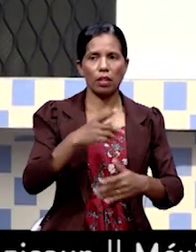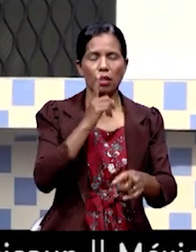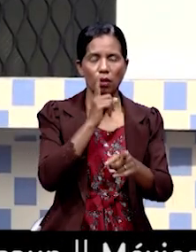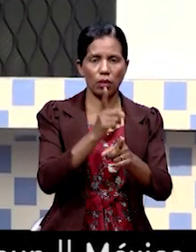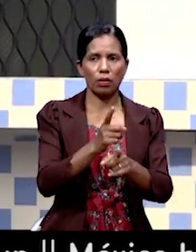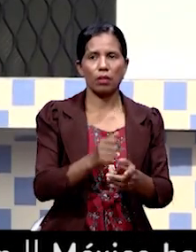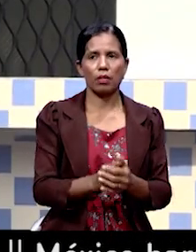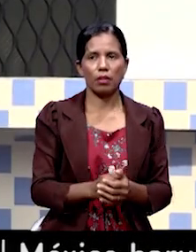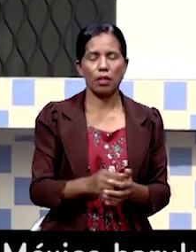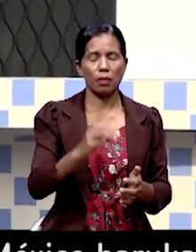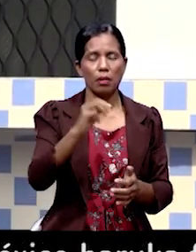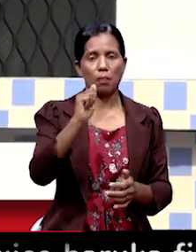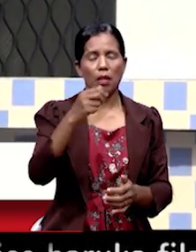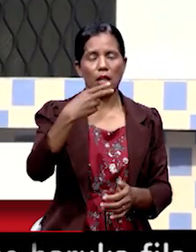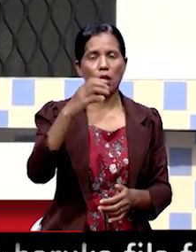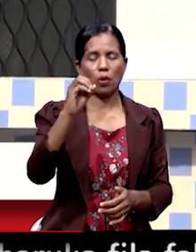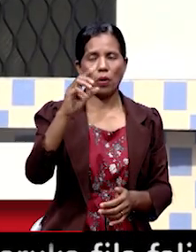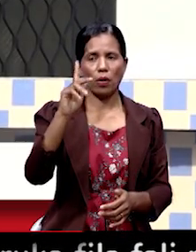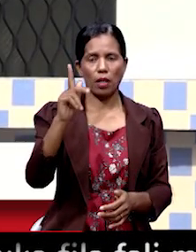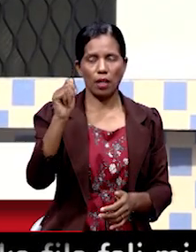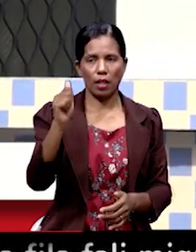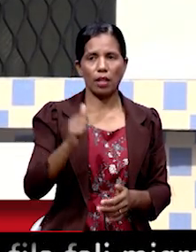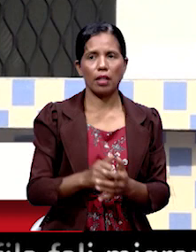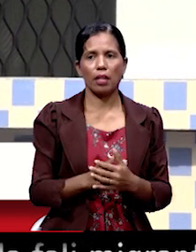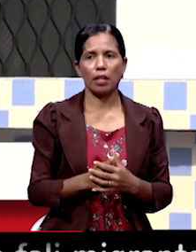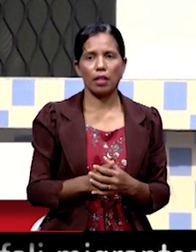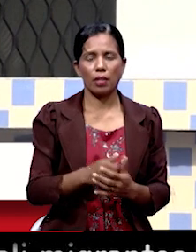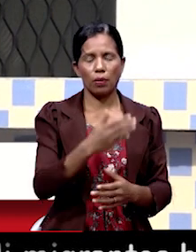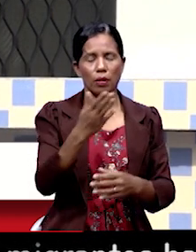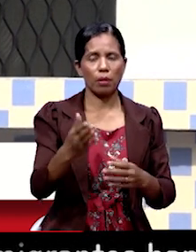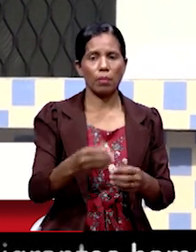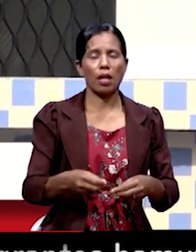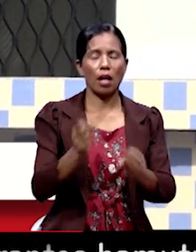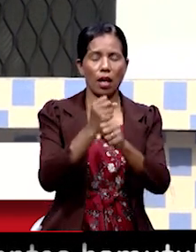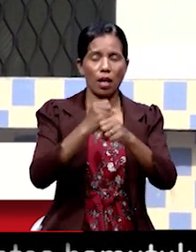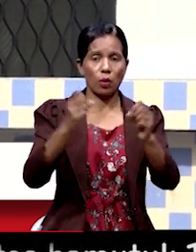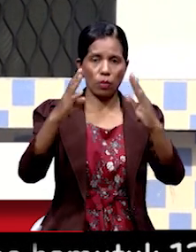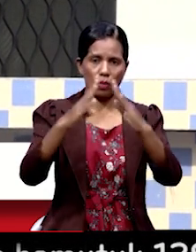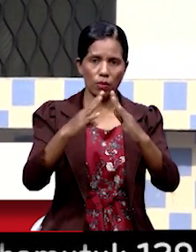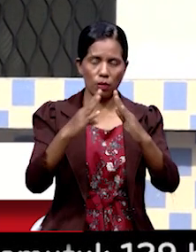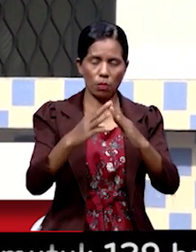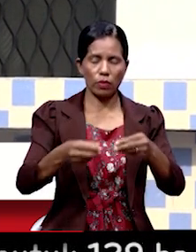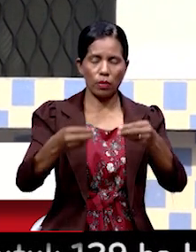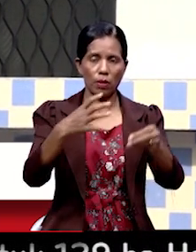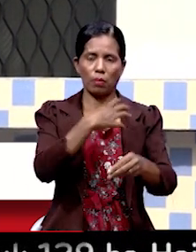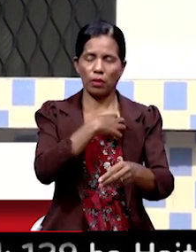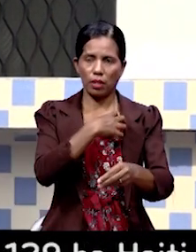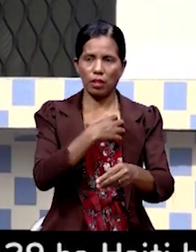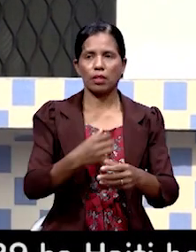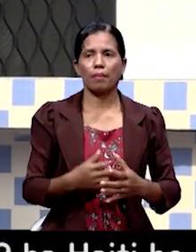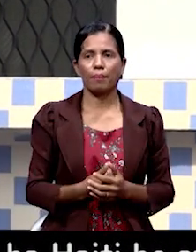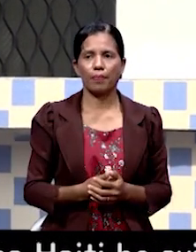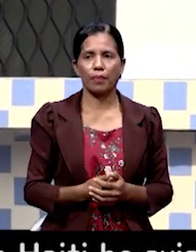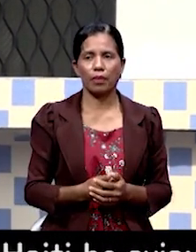Mahoka nia oferta ba instituição PNTL e espera que até que exemplo de